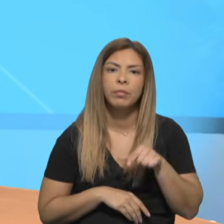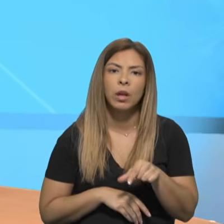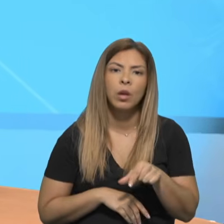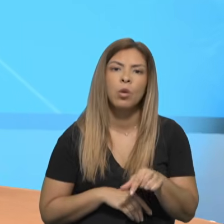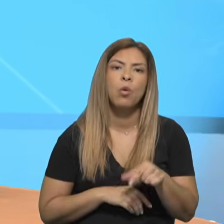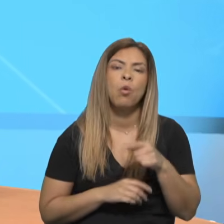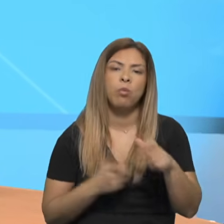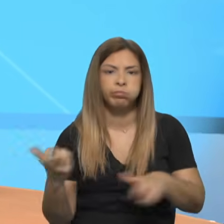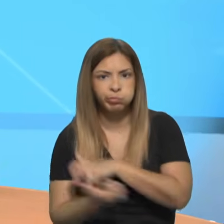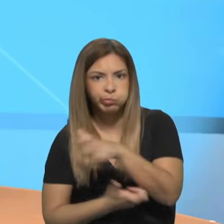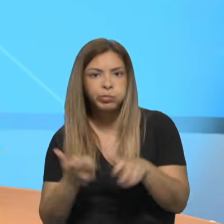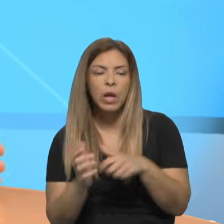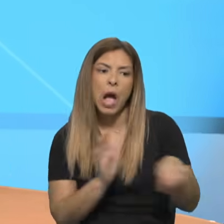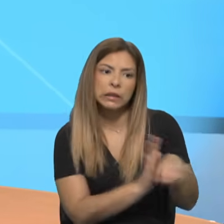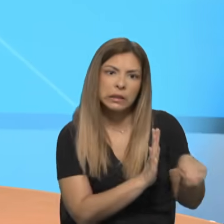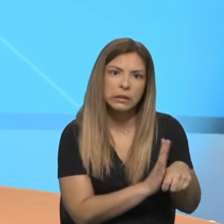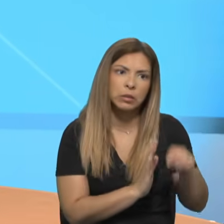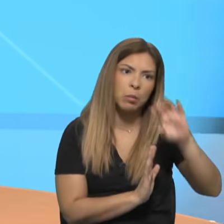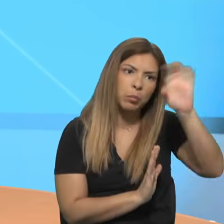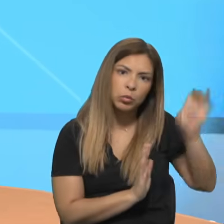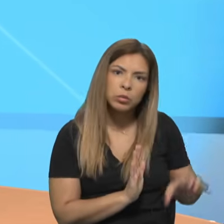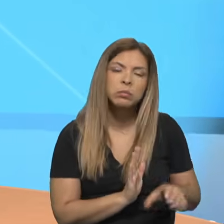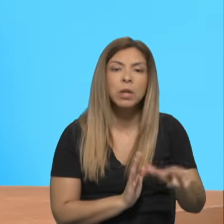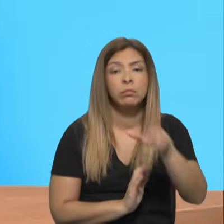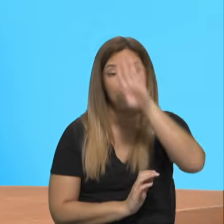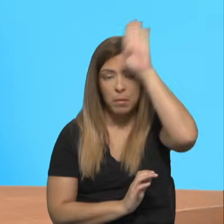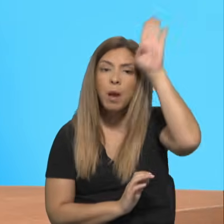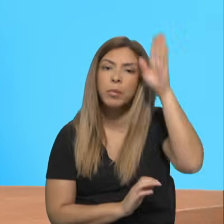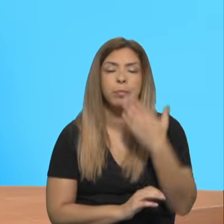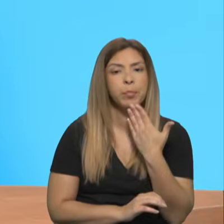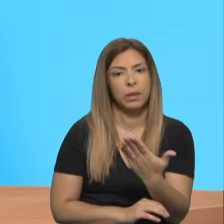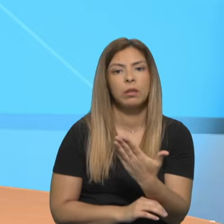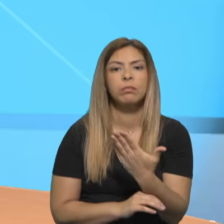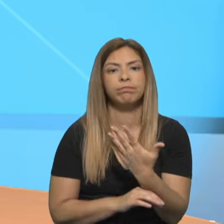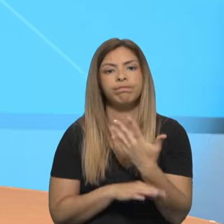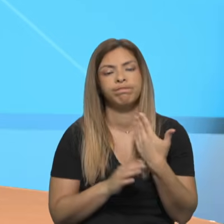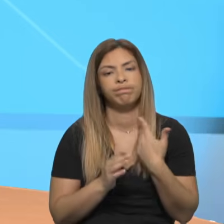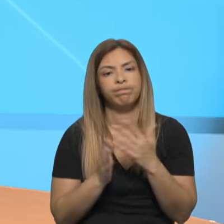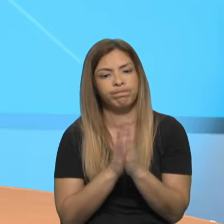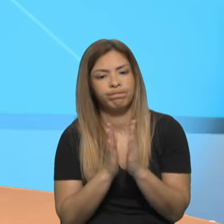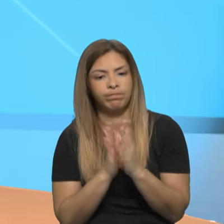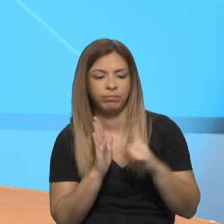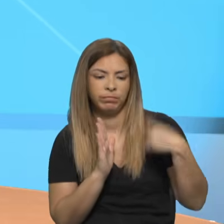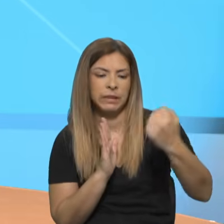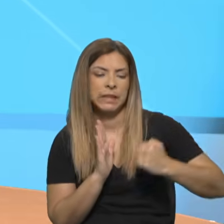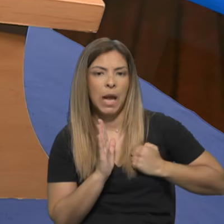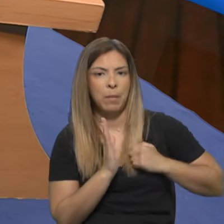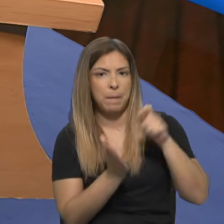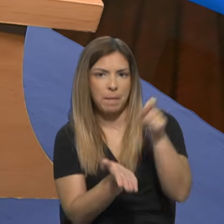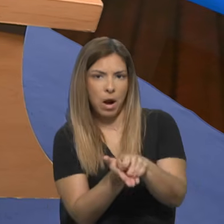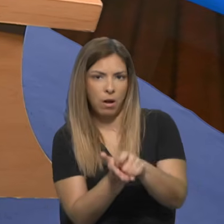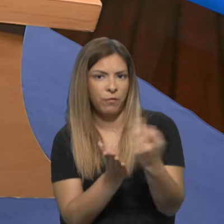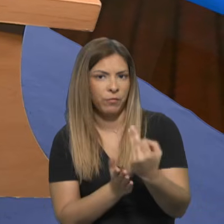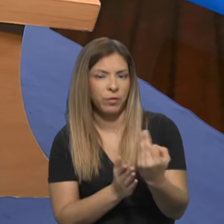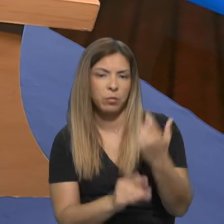ameaças constantes de outros povos que o Papa Leão XIV promove esta Vigília pela Paz, no próximo sábado, no Vaticano, à qual se